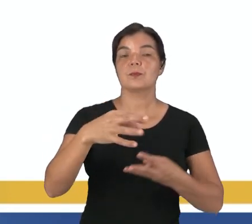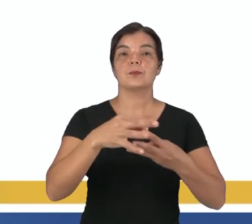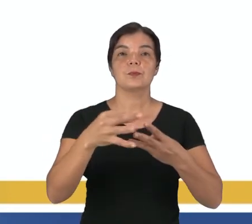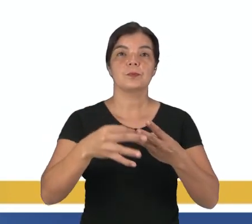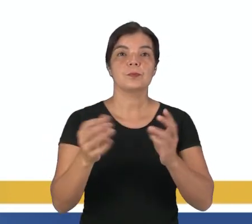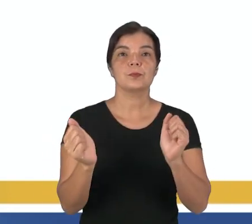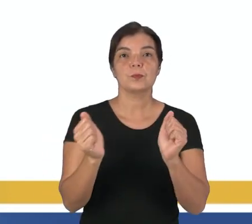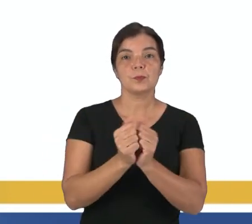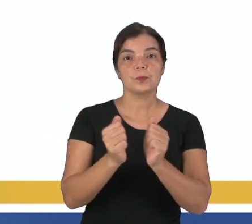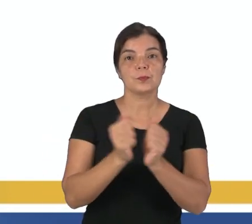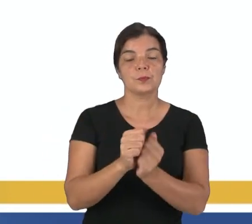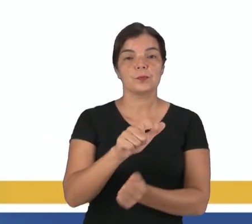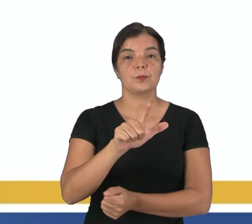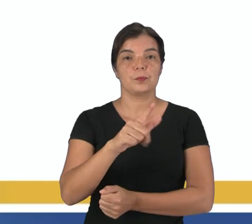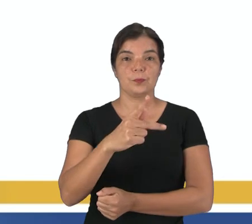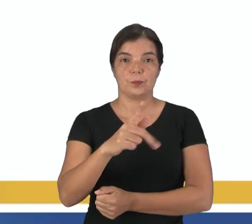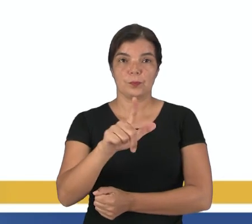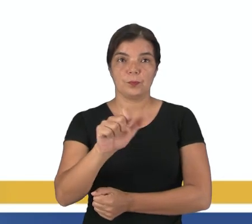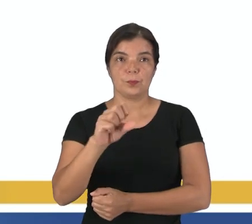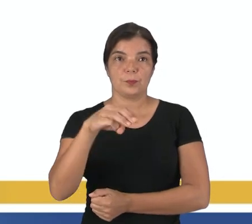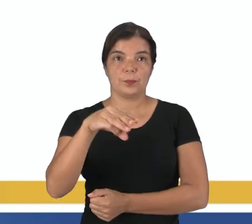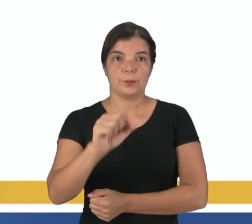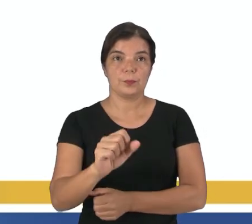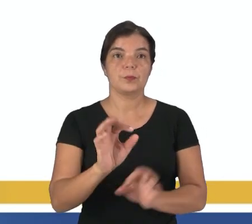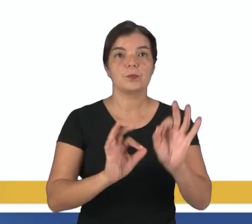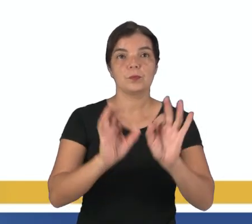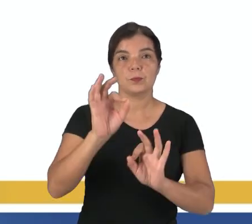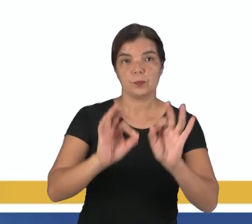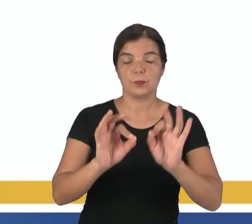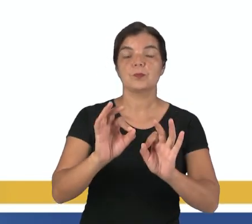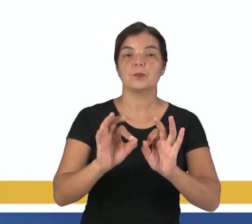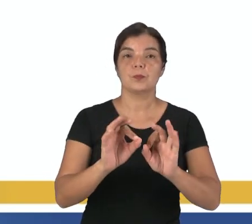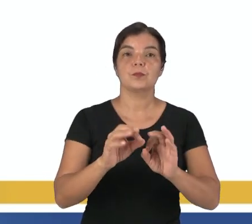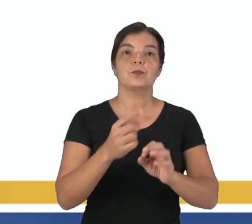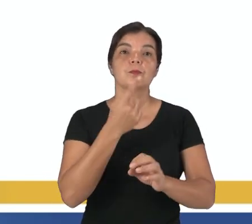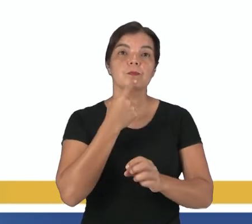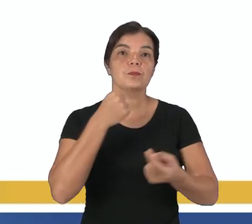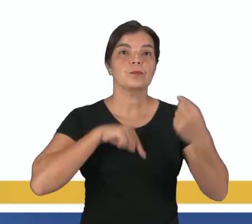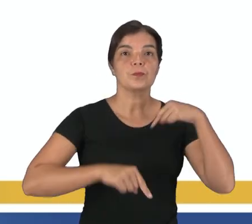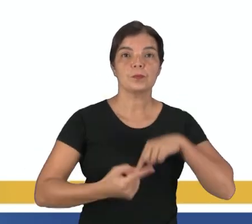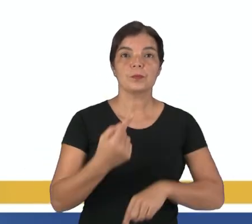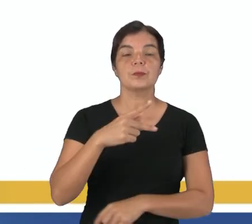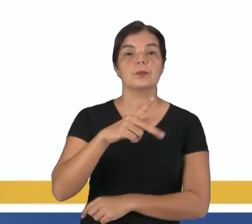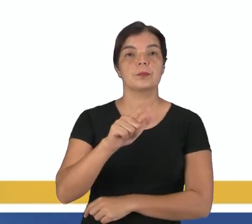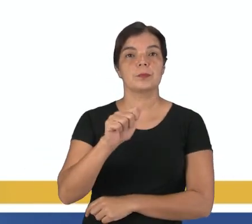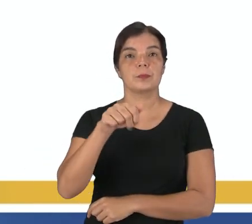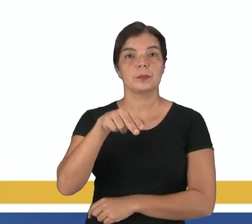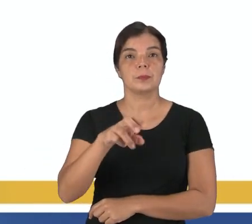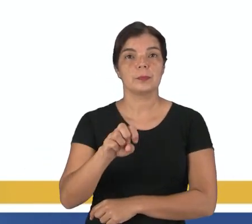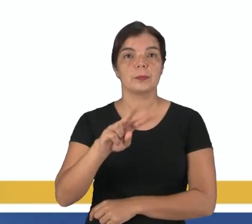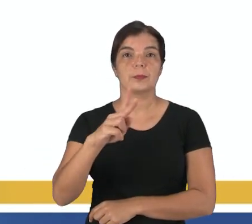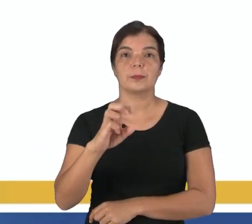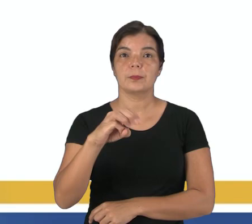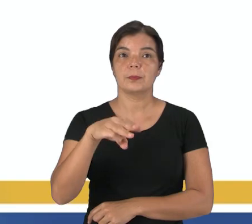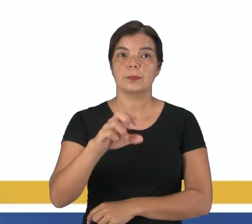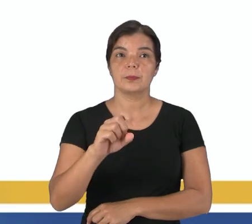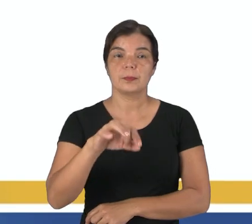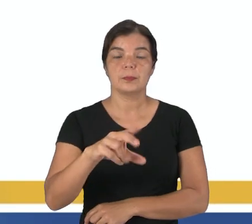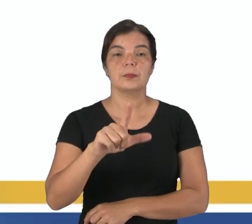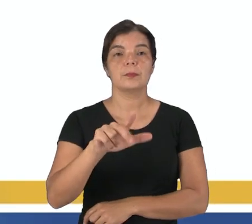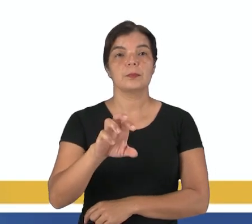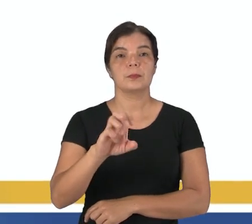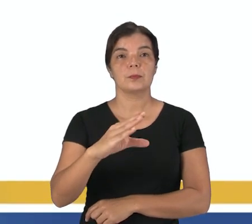D, que os 3 elementos que juntamente com o plasma constituem o sistema sanguíneo são as plaquetas, as hemácias